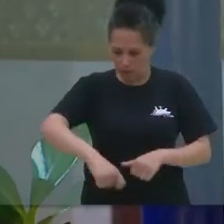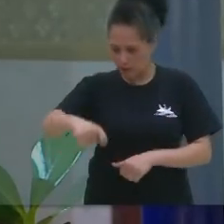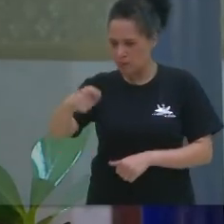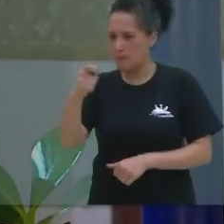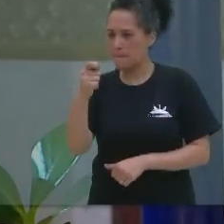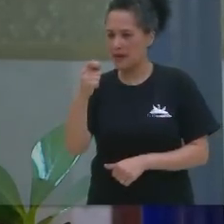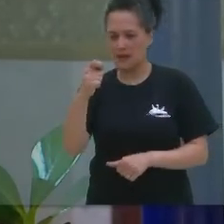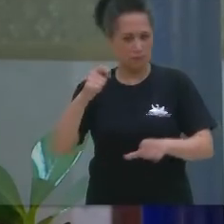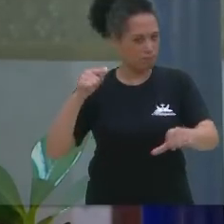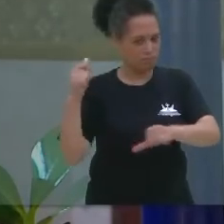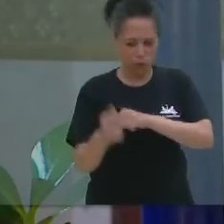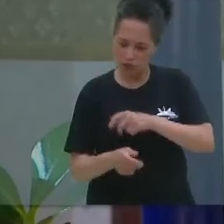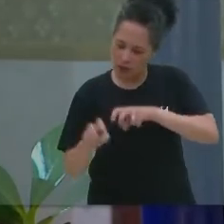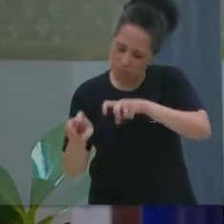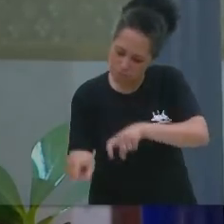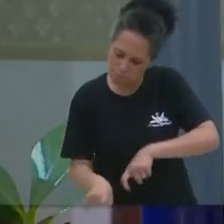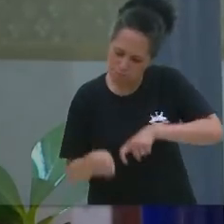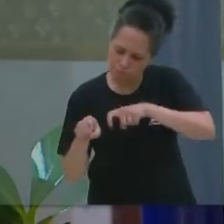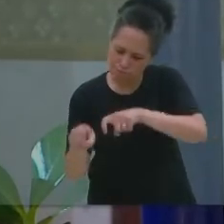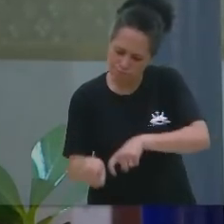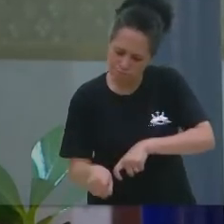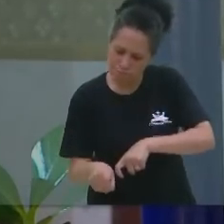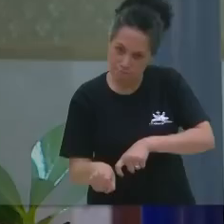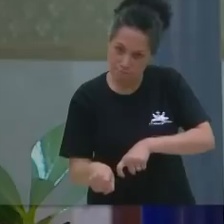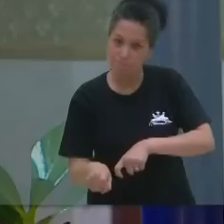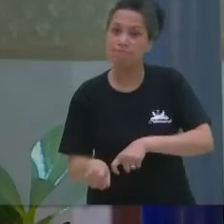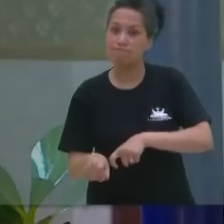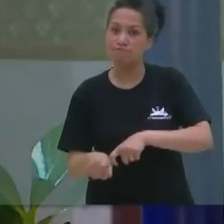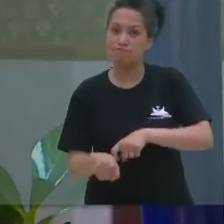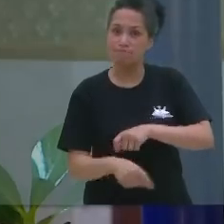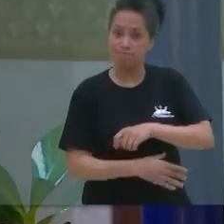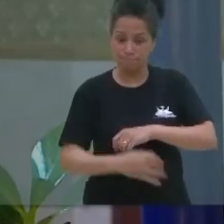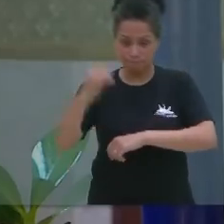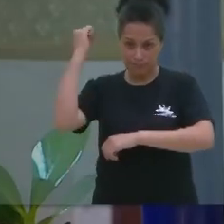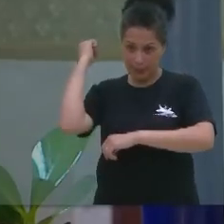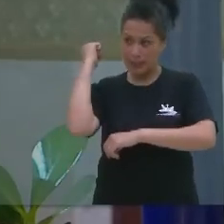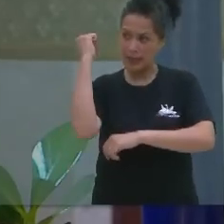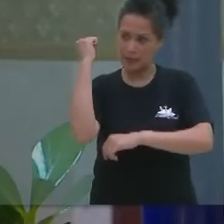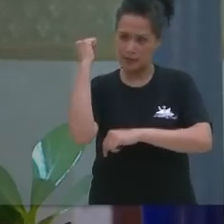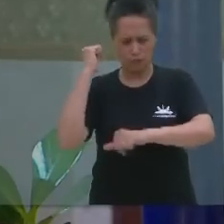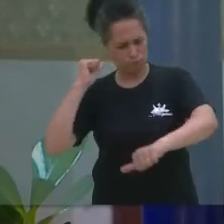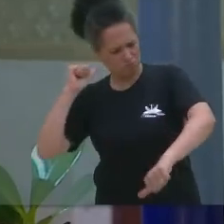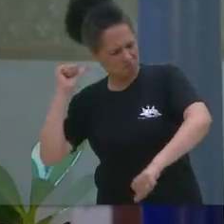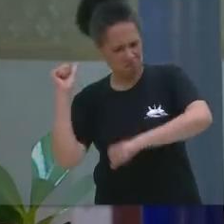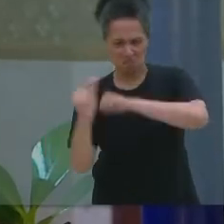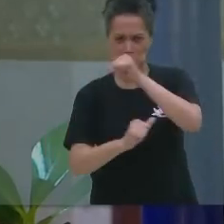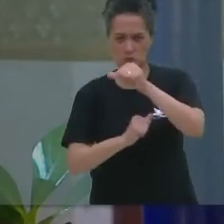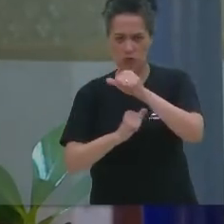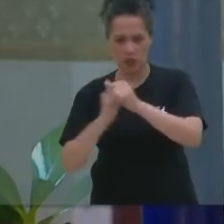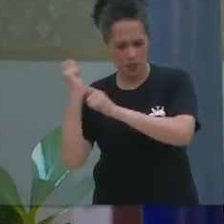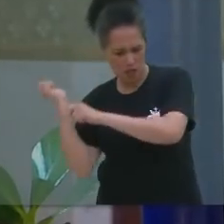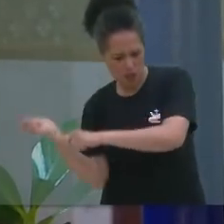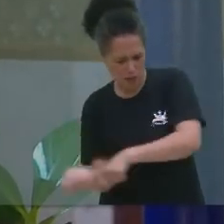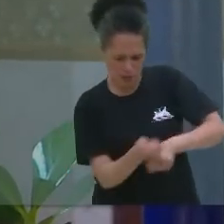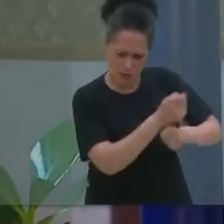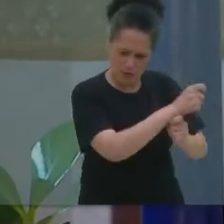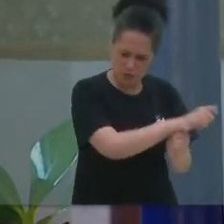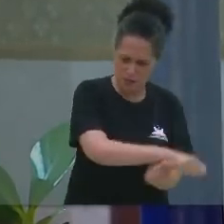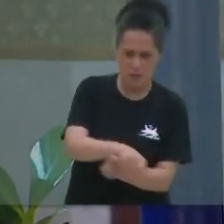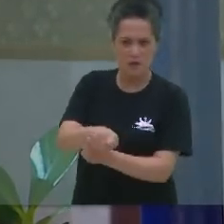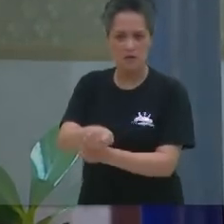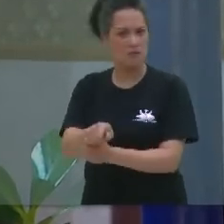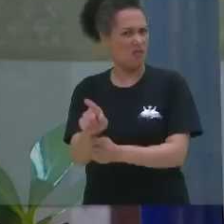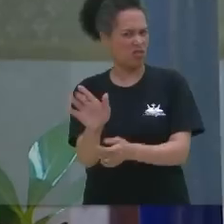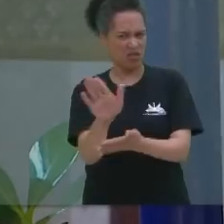arados e suas lanças em foices. Não pegarão em armas uns contra os outros